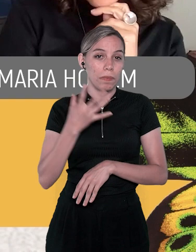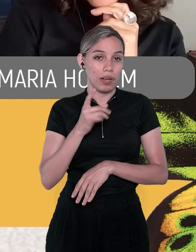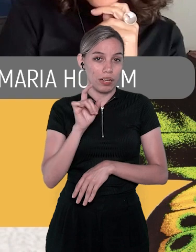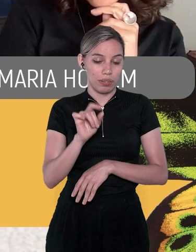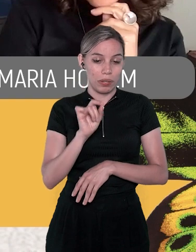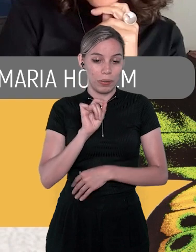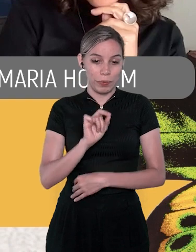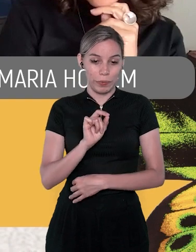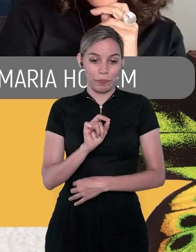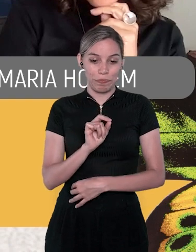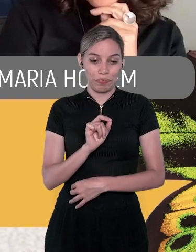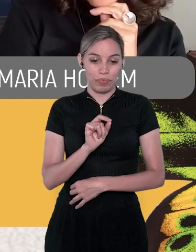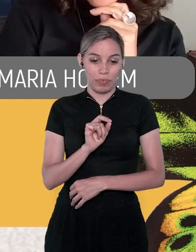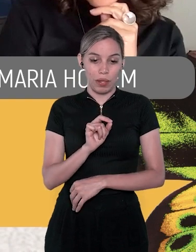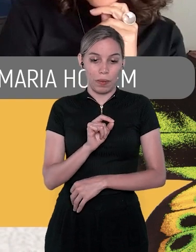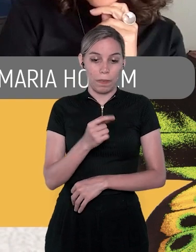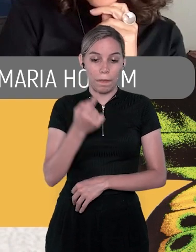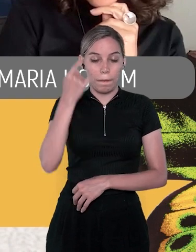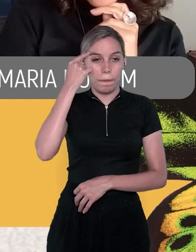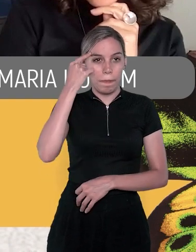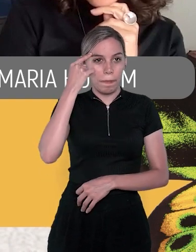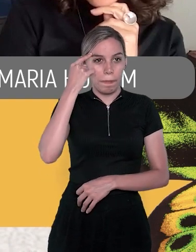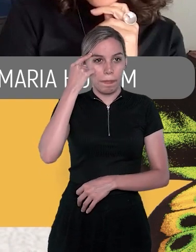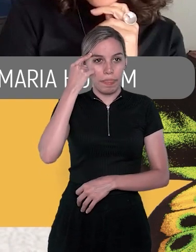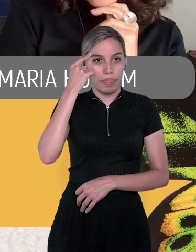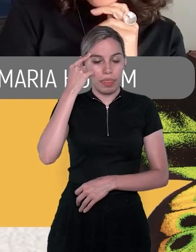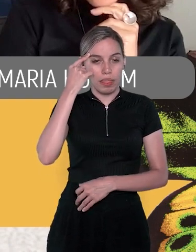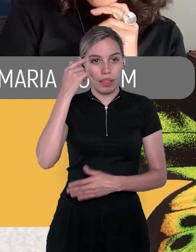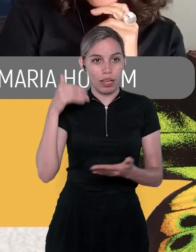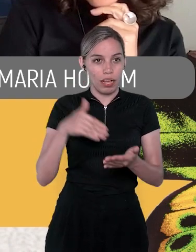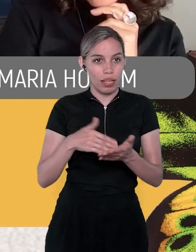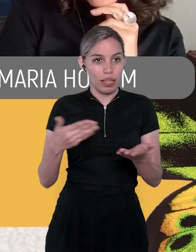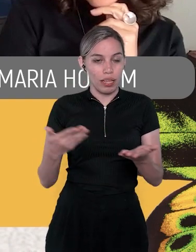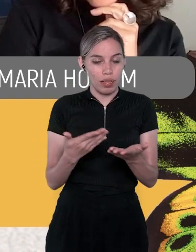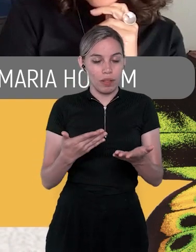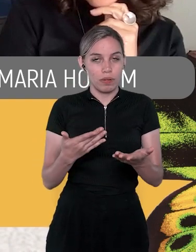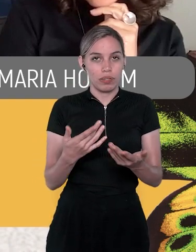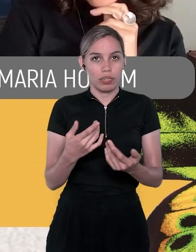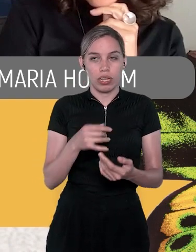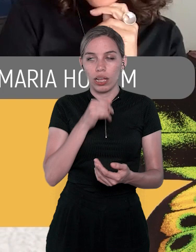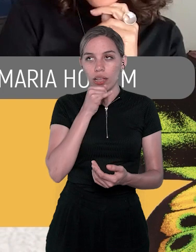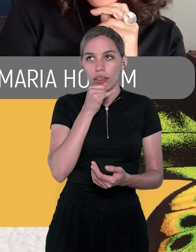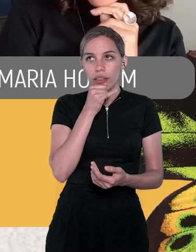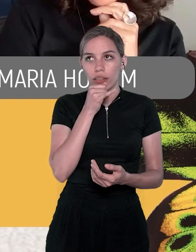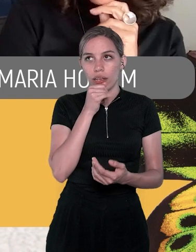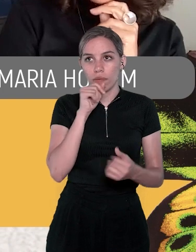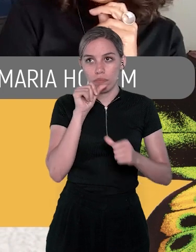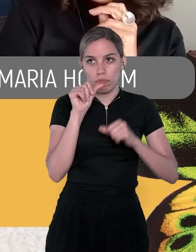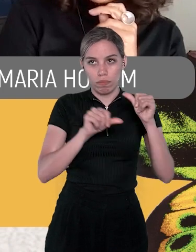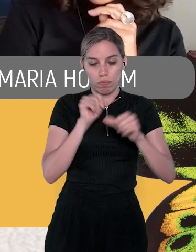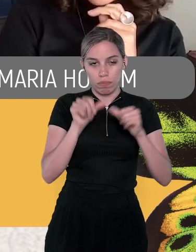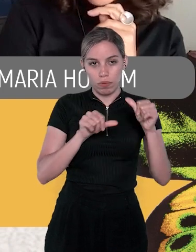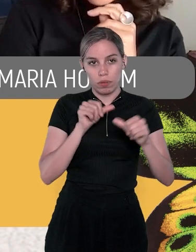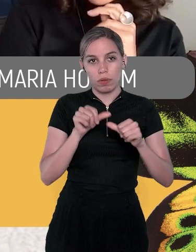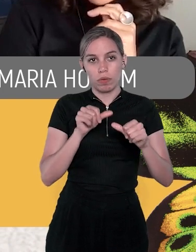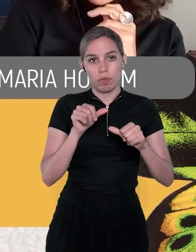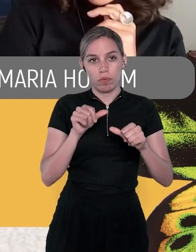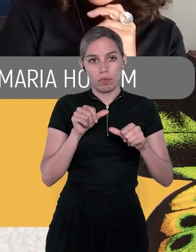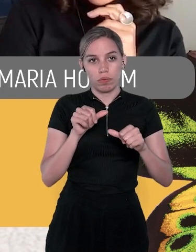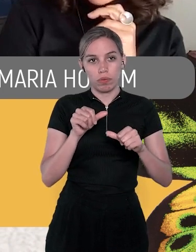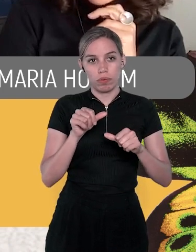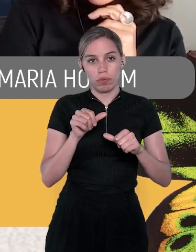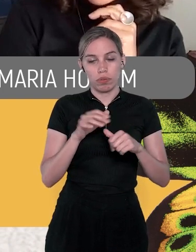exemplo, eu passo o tempo todo, hoje em dia, me lembrando da Metamorfose do Kafka, porque eu estou